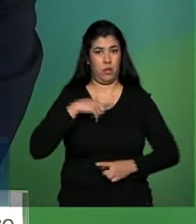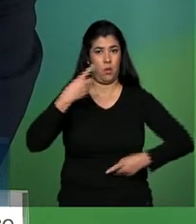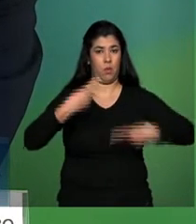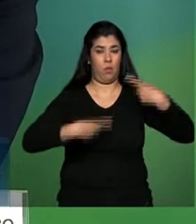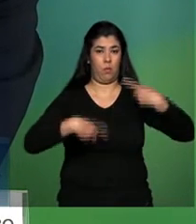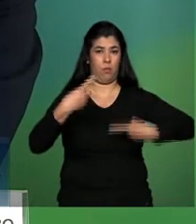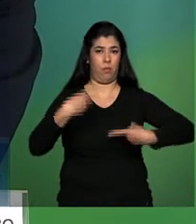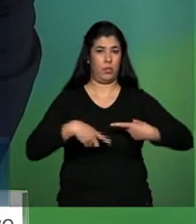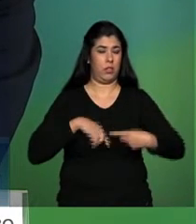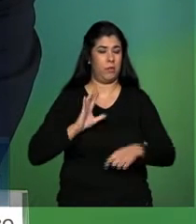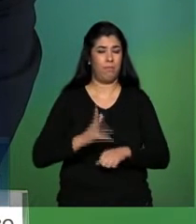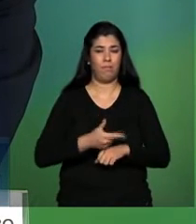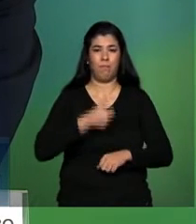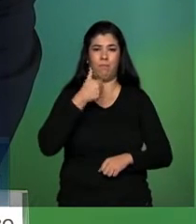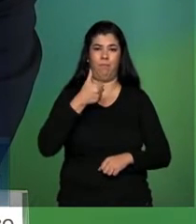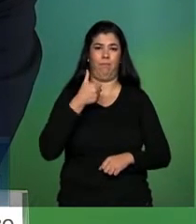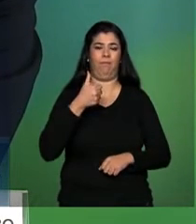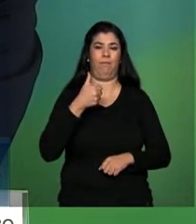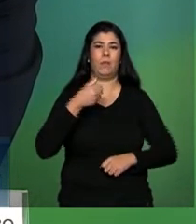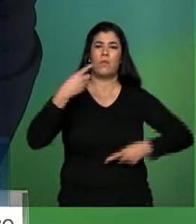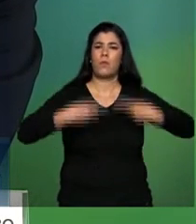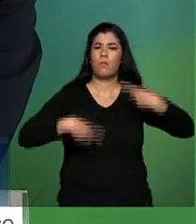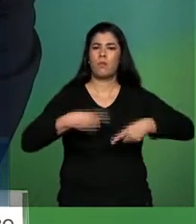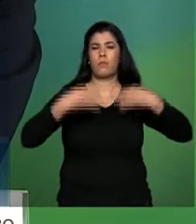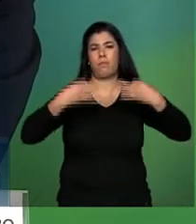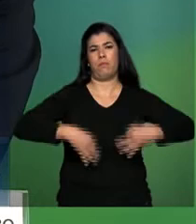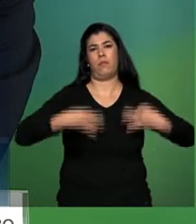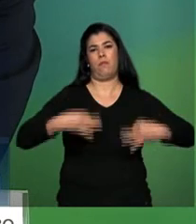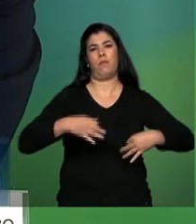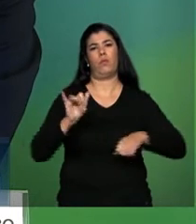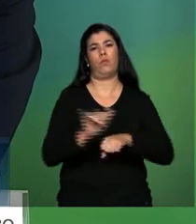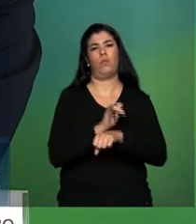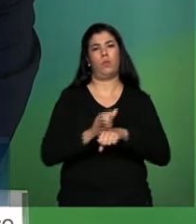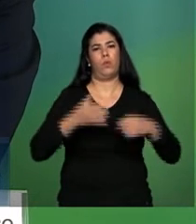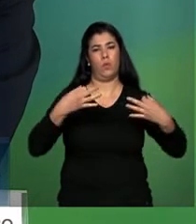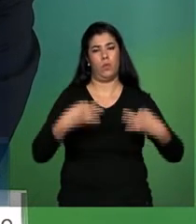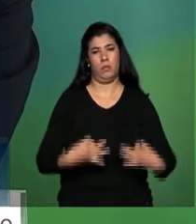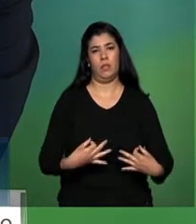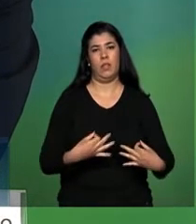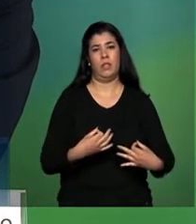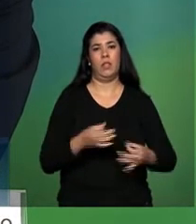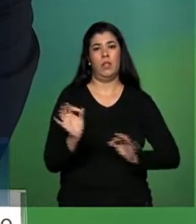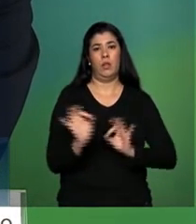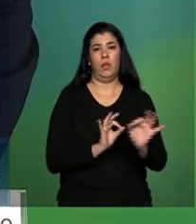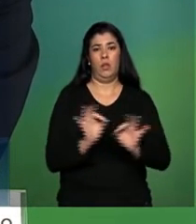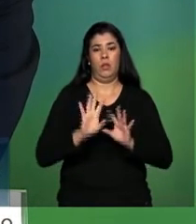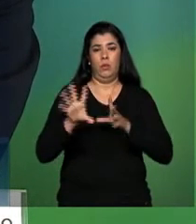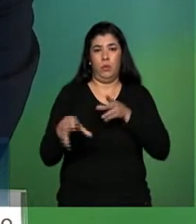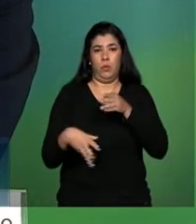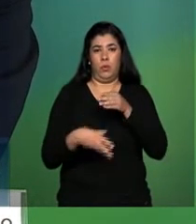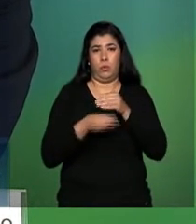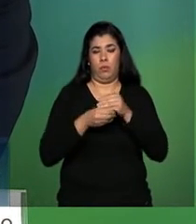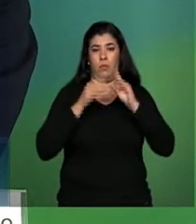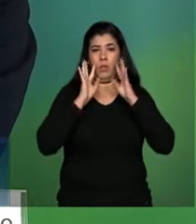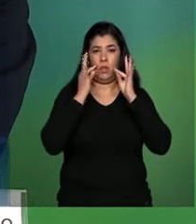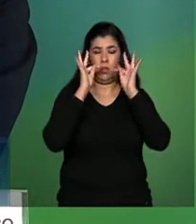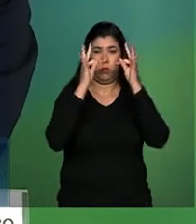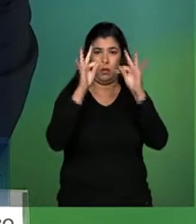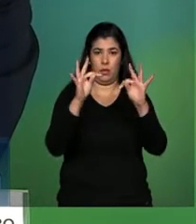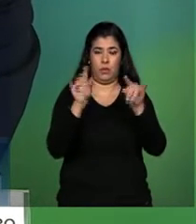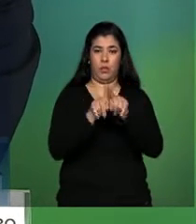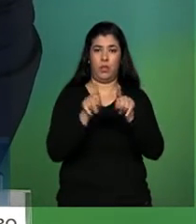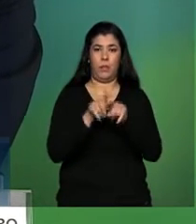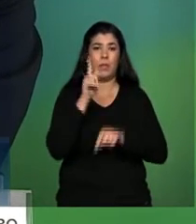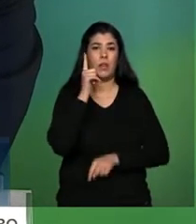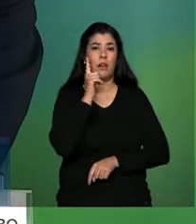competitividade fantástica, eu diria uma competitividade estrutural, em função da incorporação de tecnologia, dos